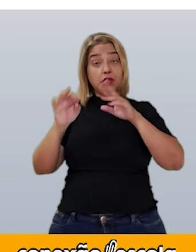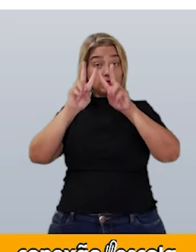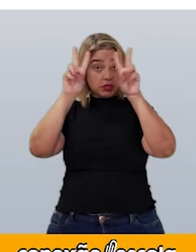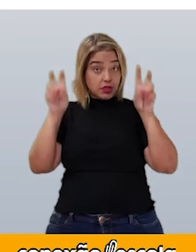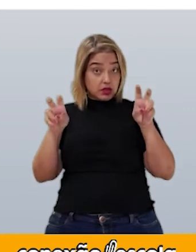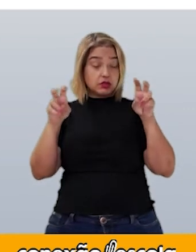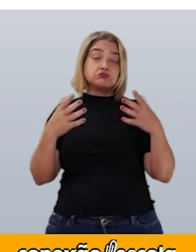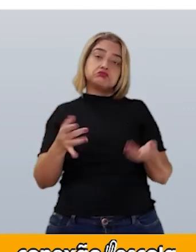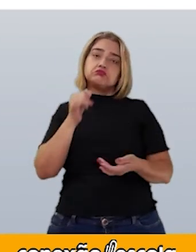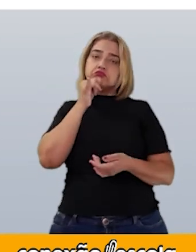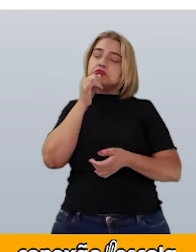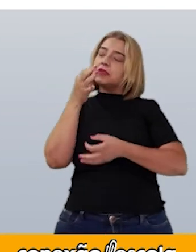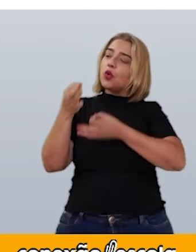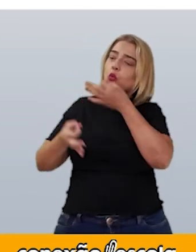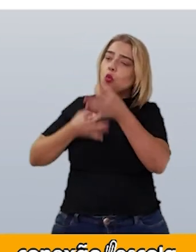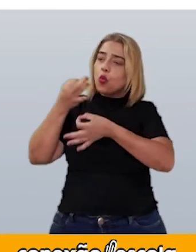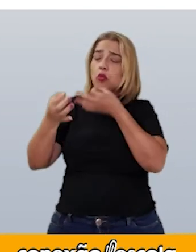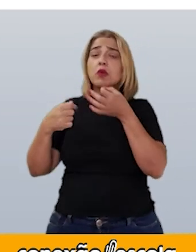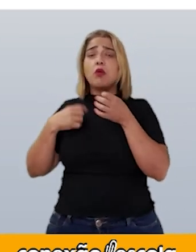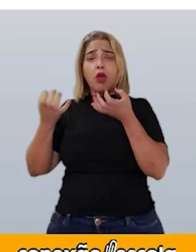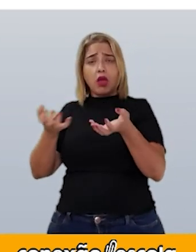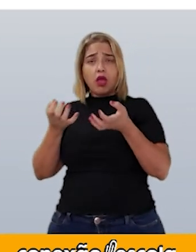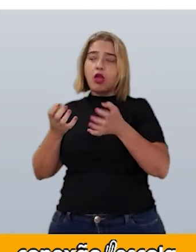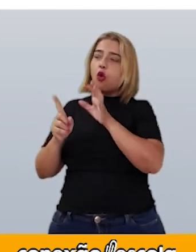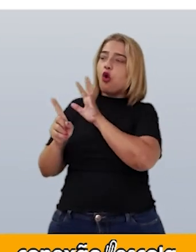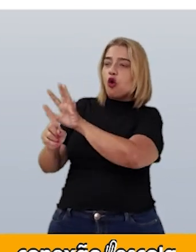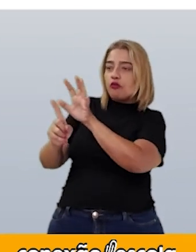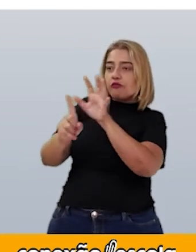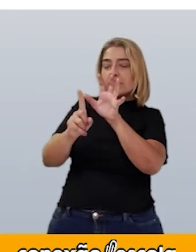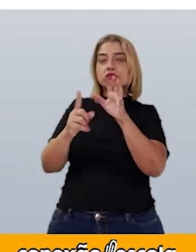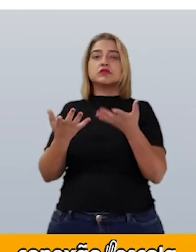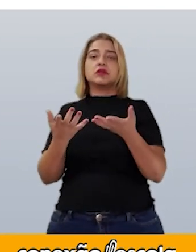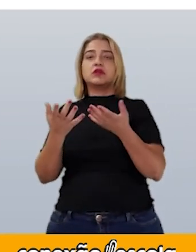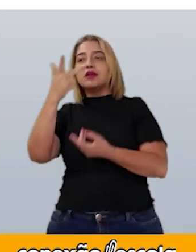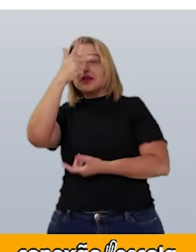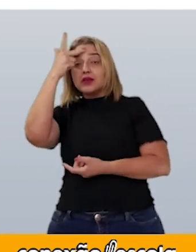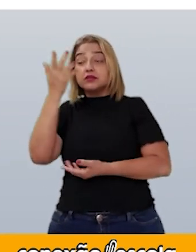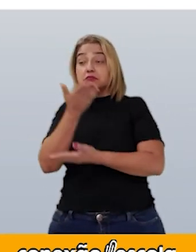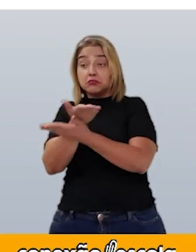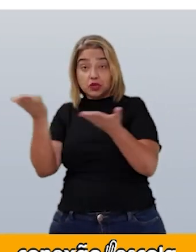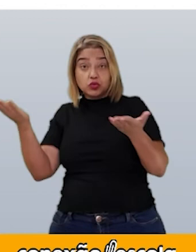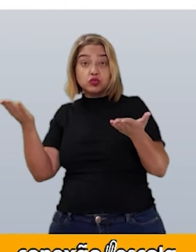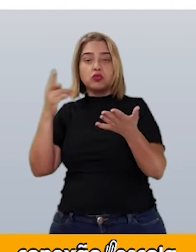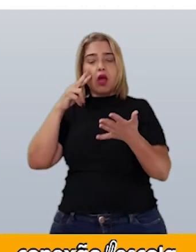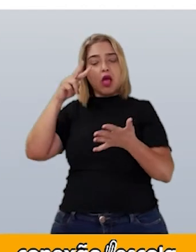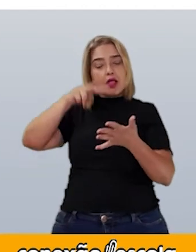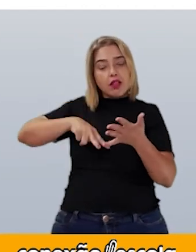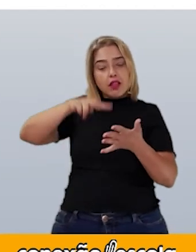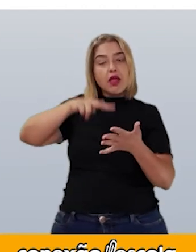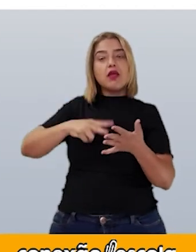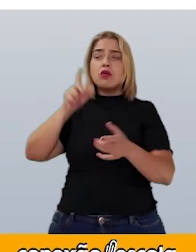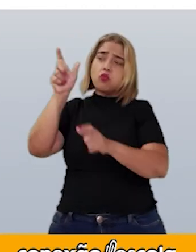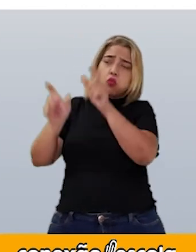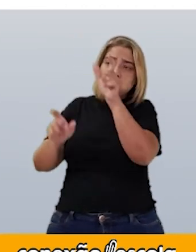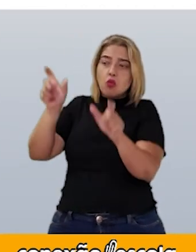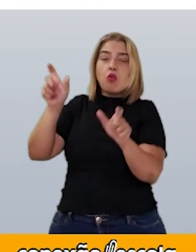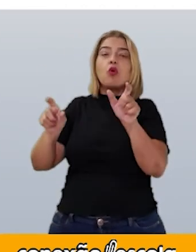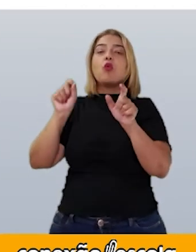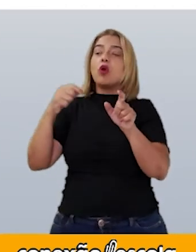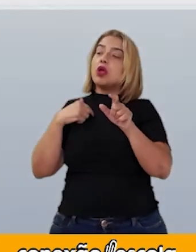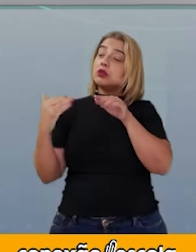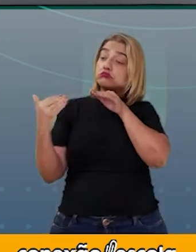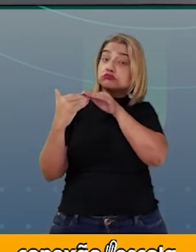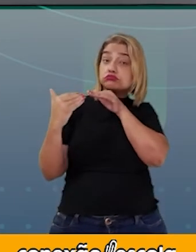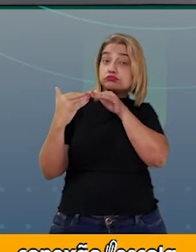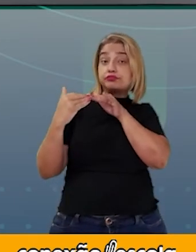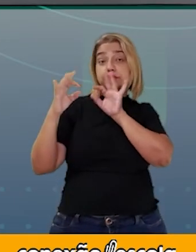visa, portanto, convencer ou persuadir o indivíduo ou leitor de que o nosso posicionamento seja coerente.